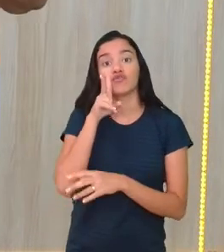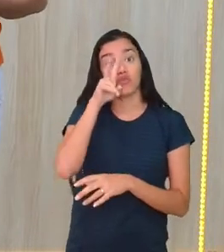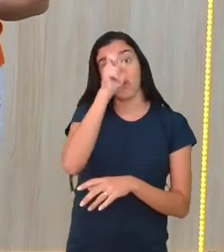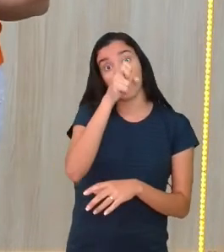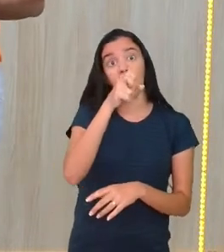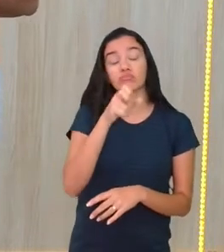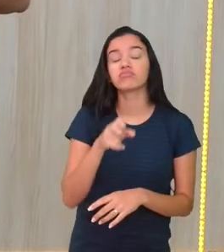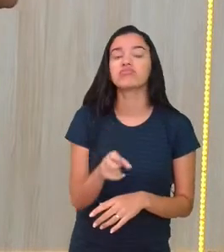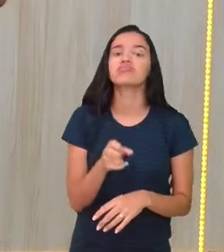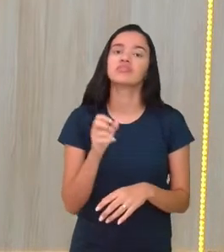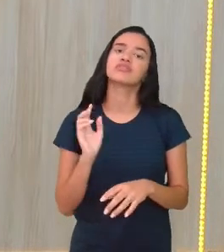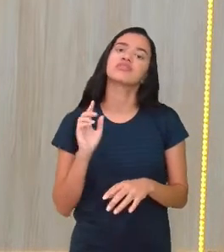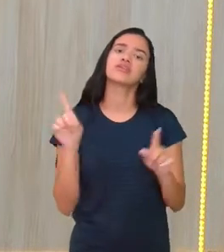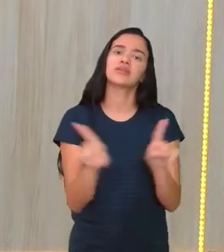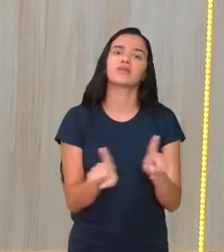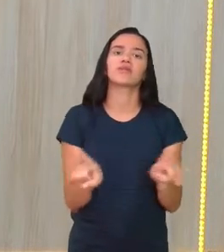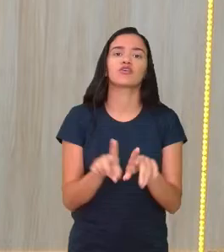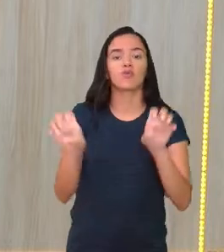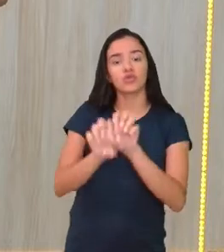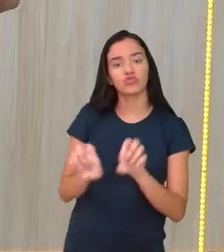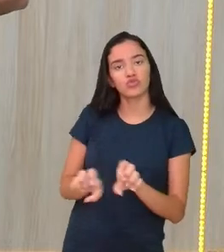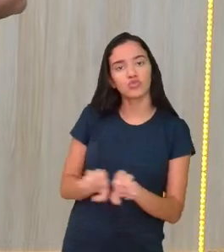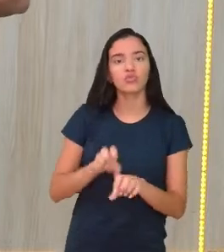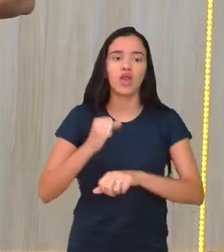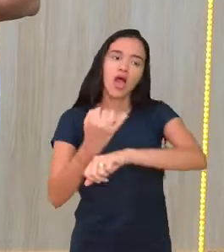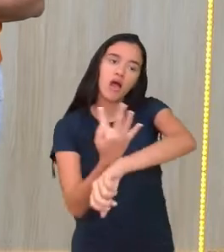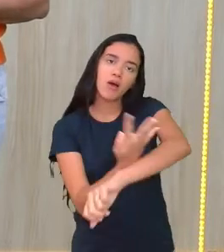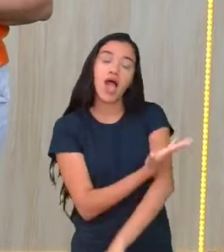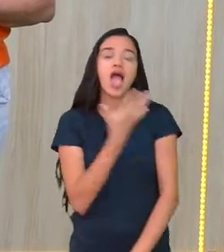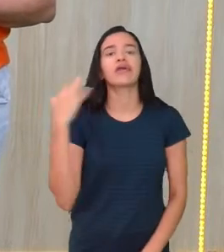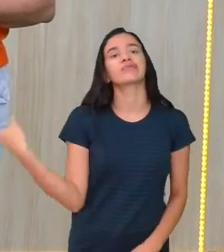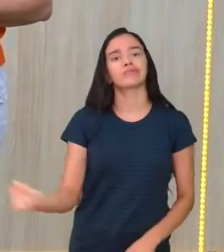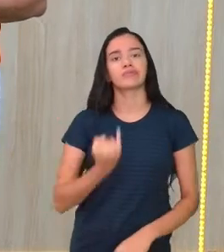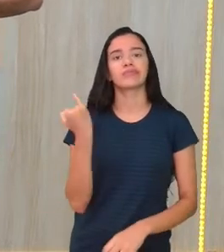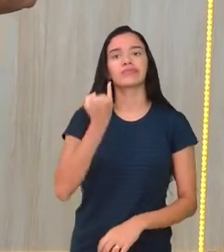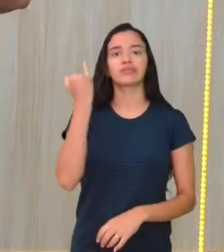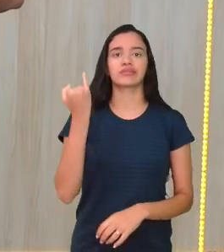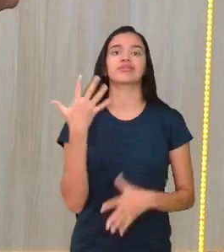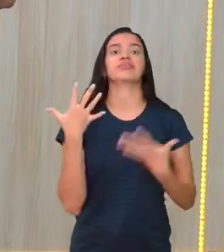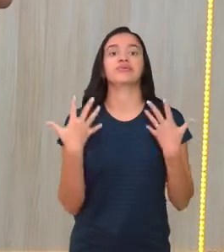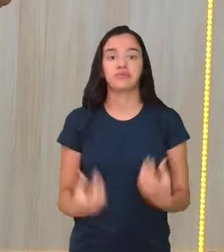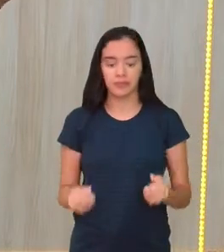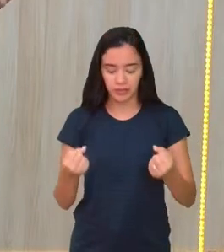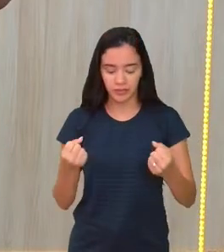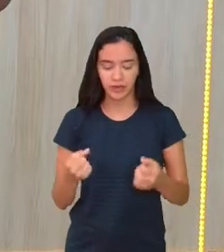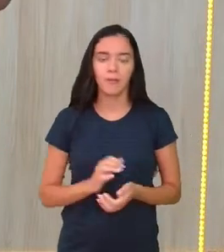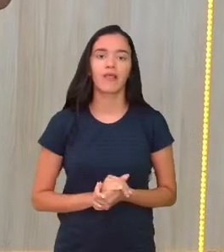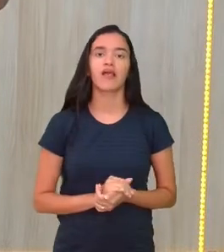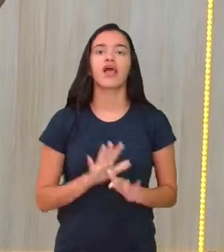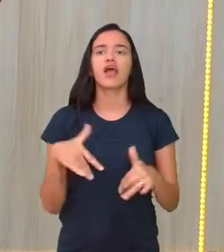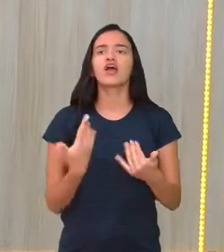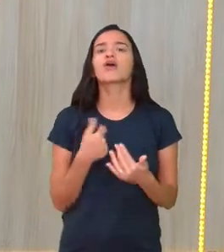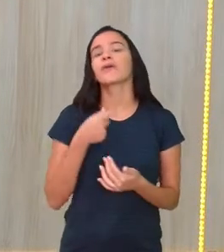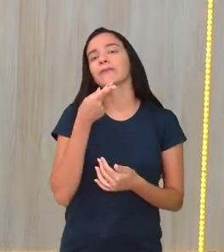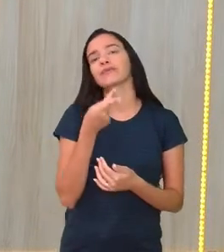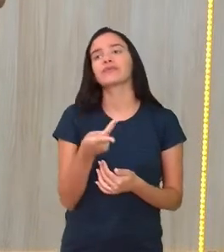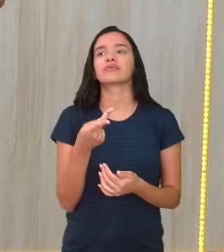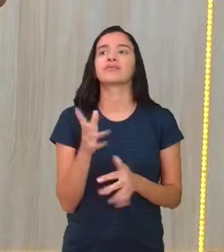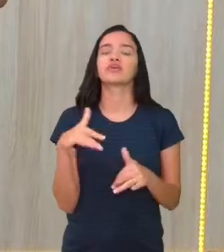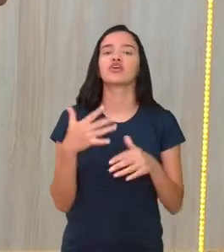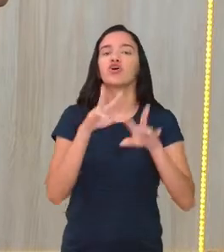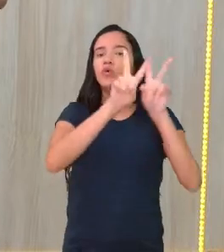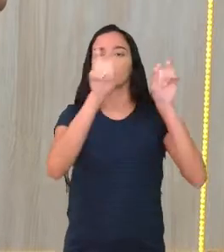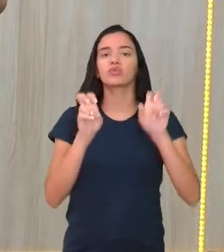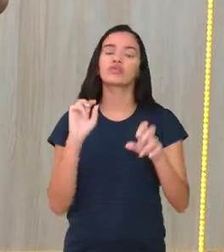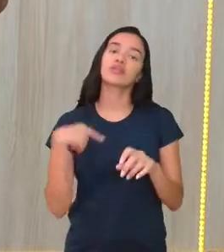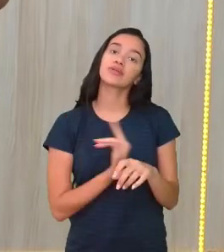nós, que mexe, né, com a nossa estrutura emocional. Então, isso é muito importante. Vamos aí. Como eu falei, né, o título da